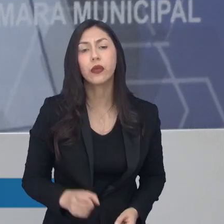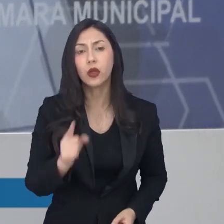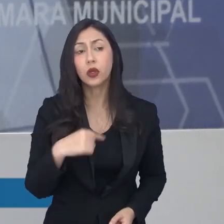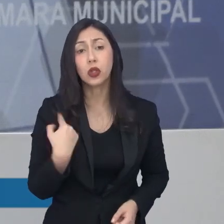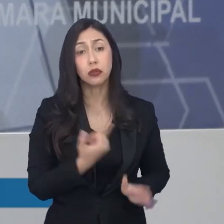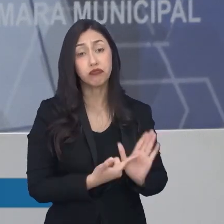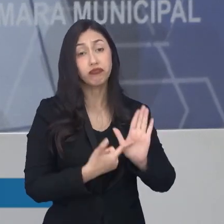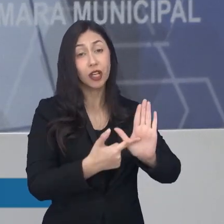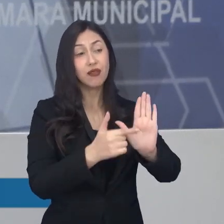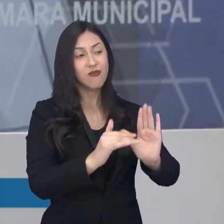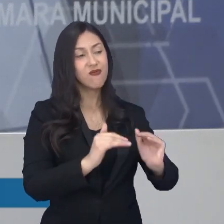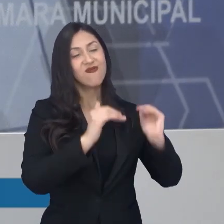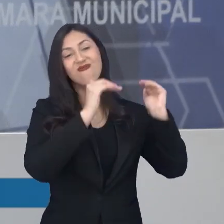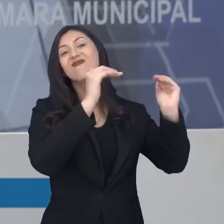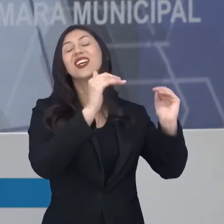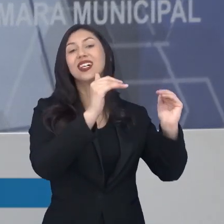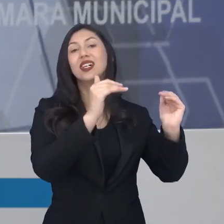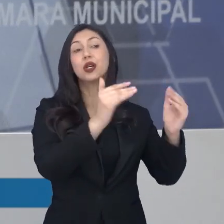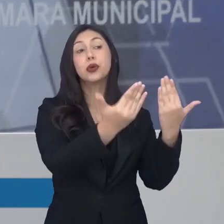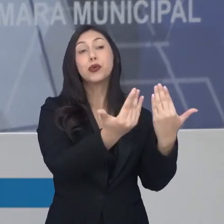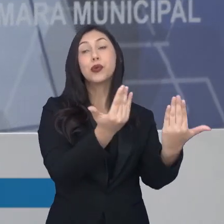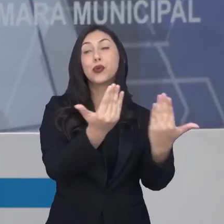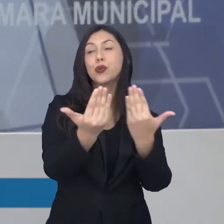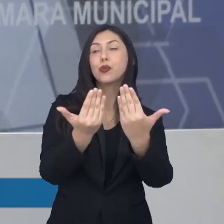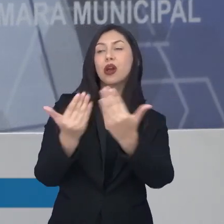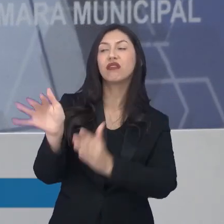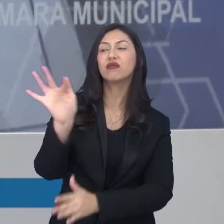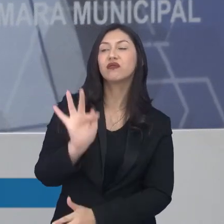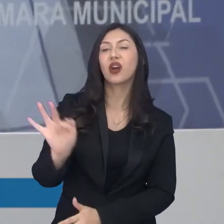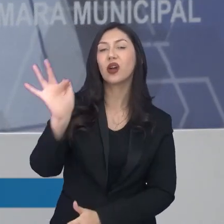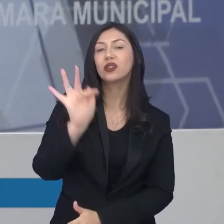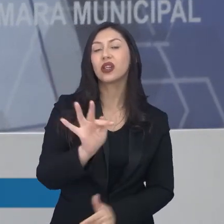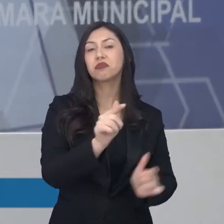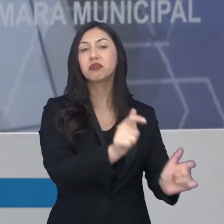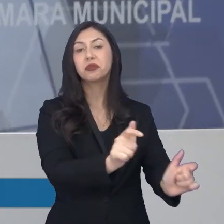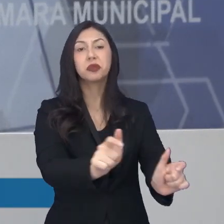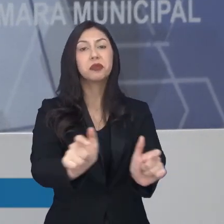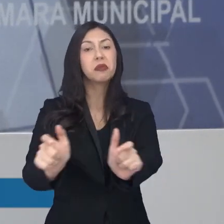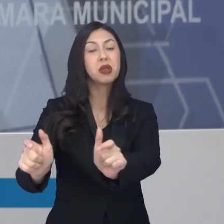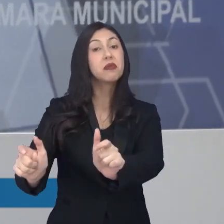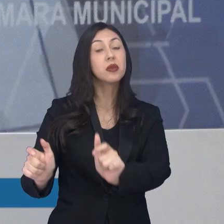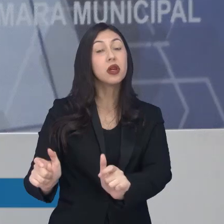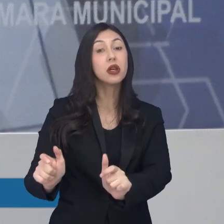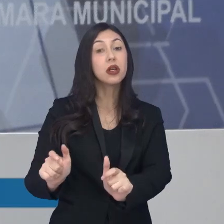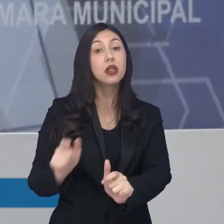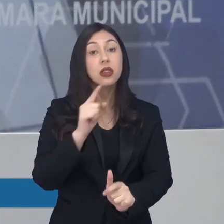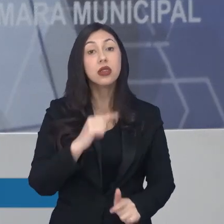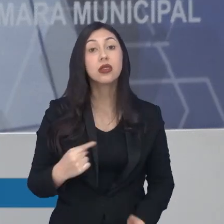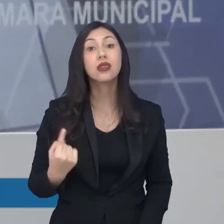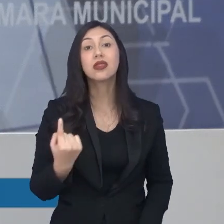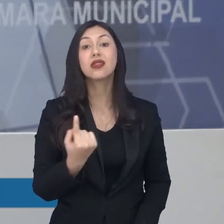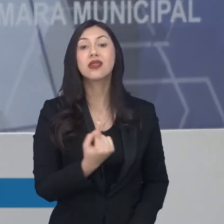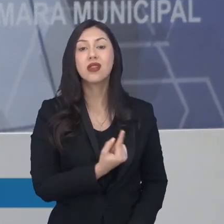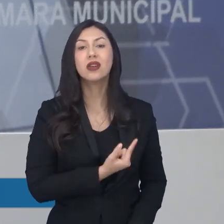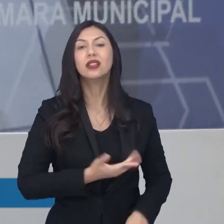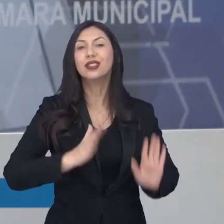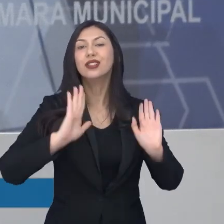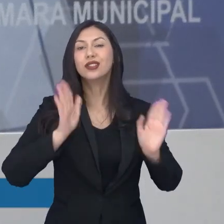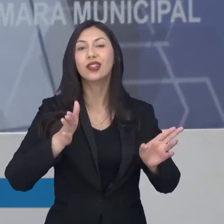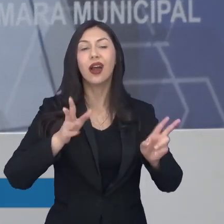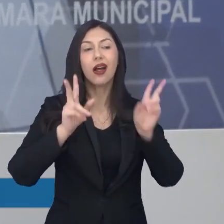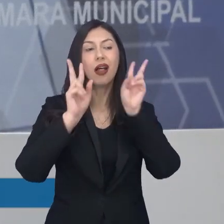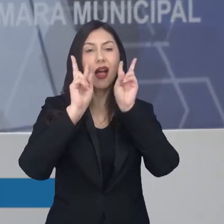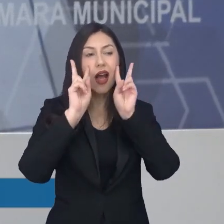destacando e sobressaindo em relação às outras faculdades de direito, como temos sido